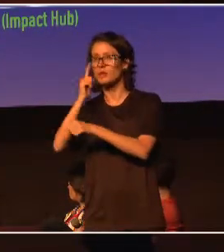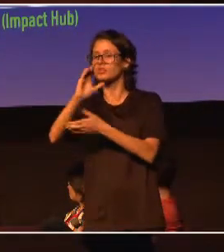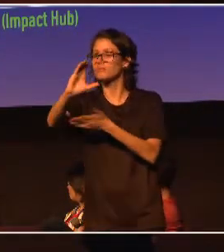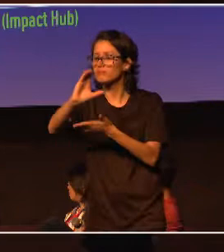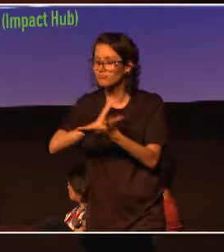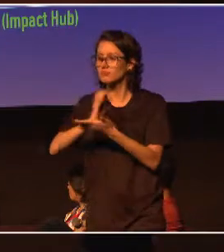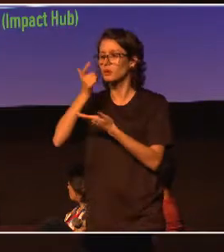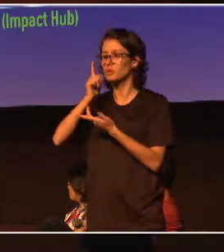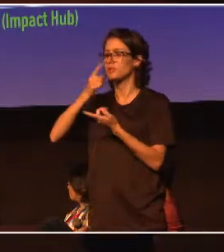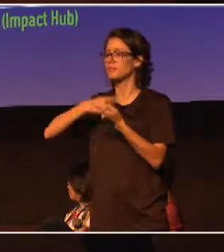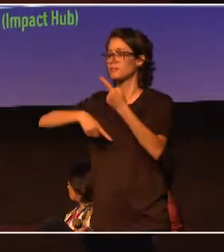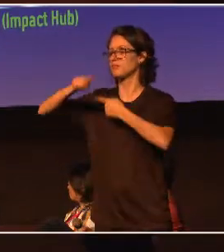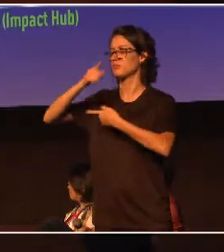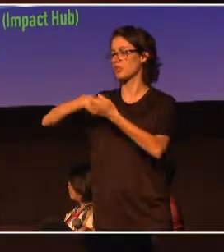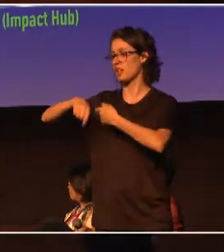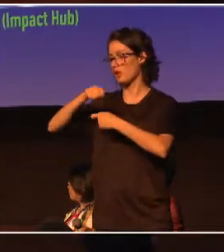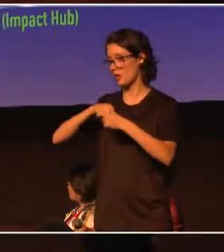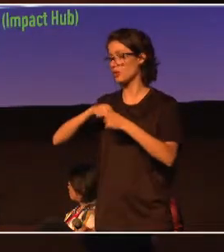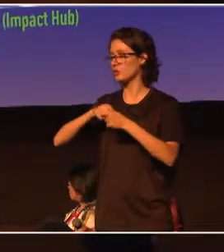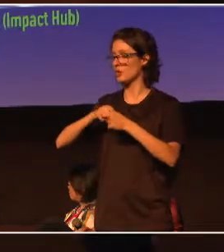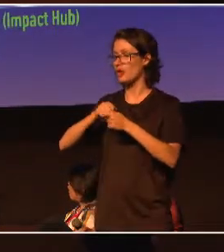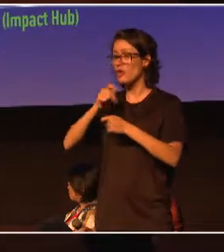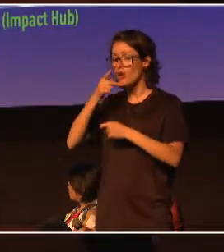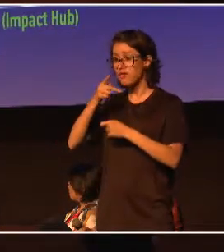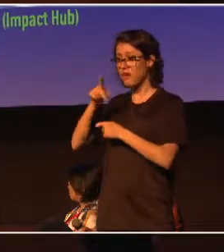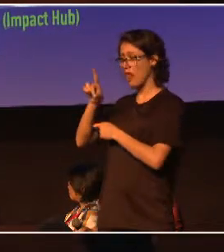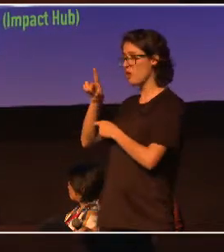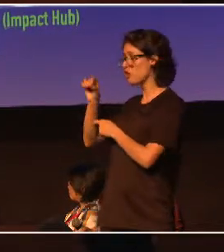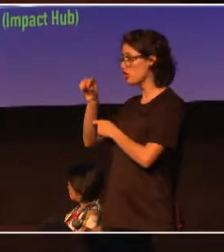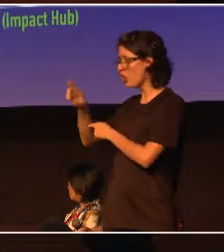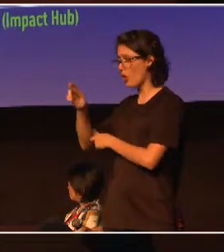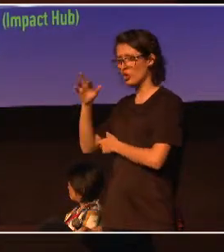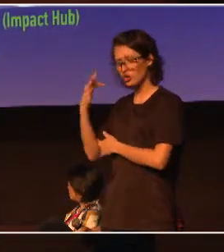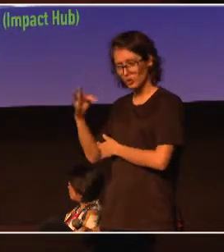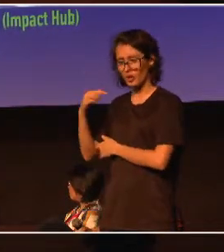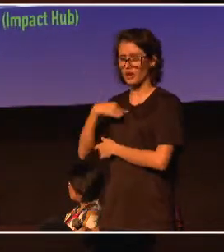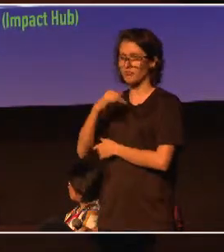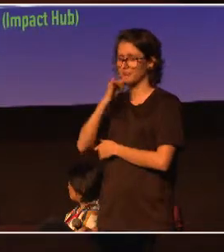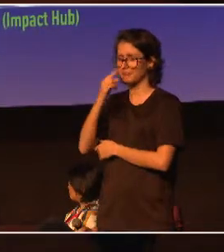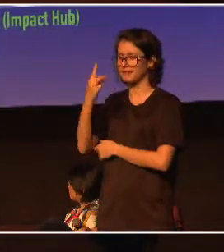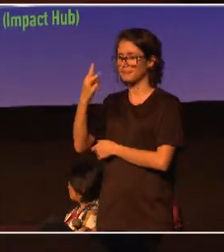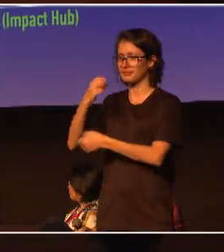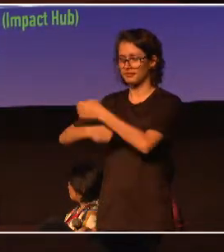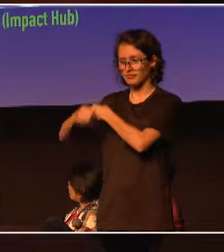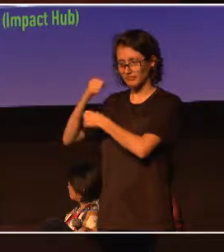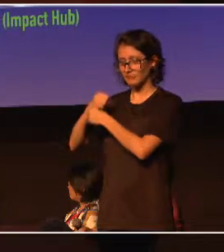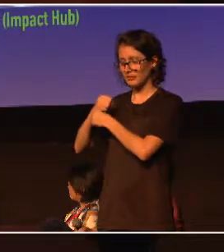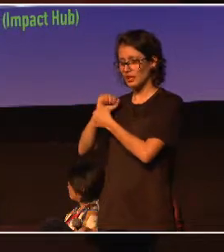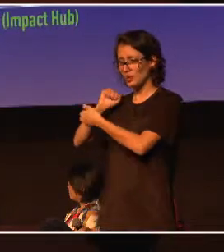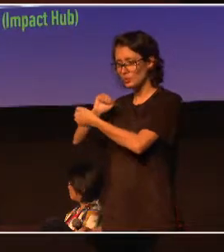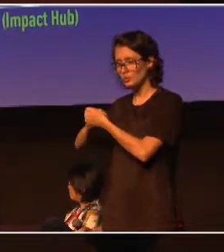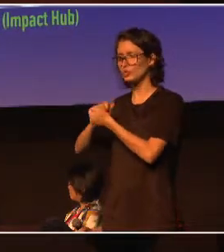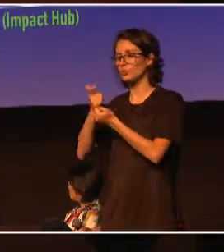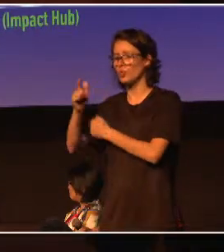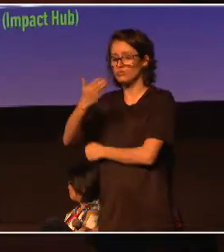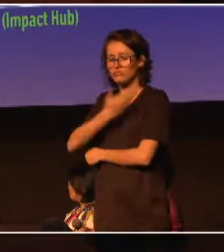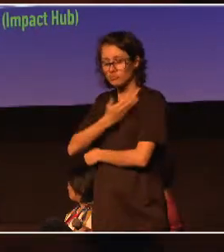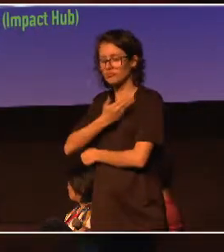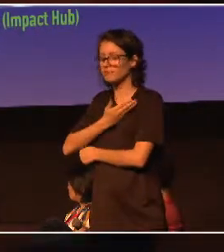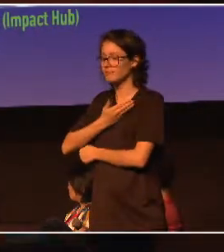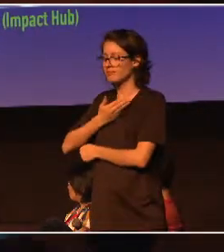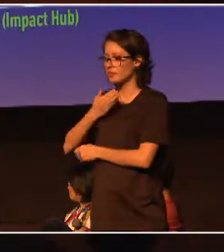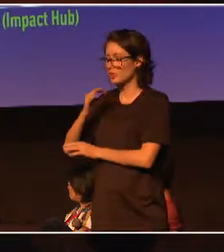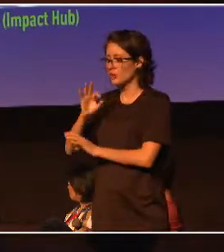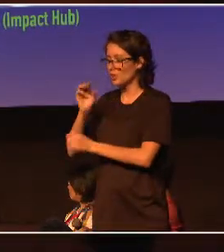Então, essa dor, que foi a mesma dor que me fez há 13 anos atrás juntar com outros colegas para criar